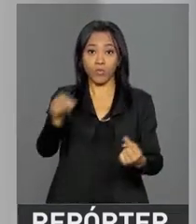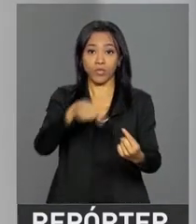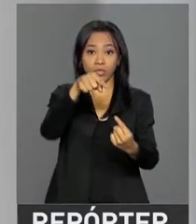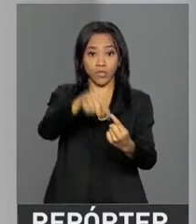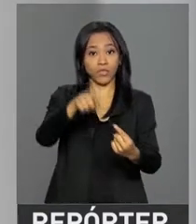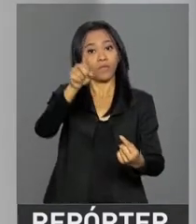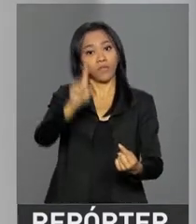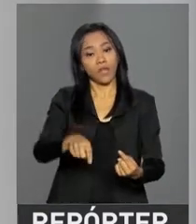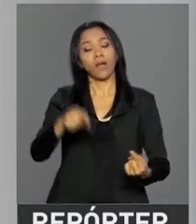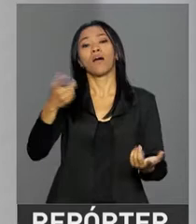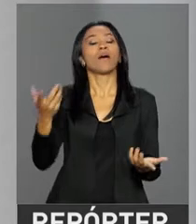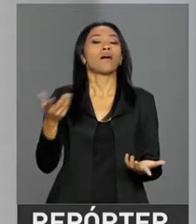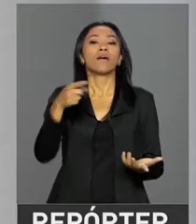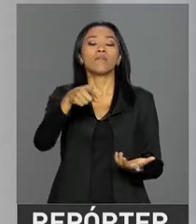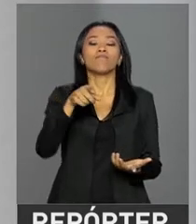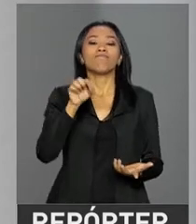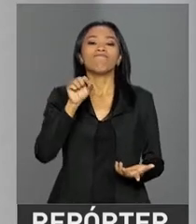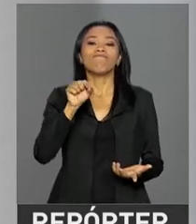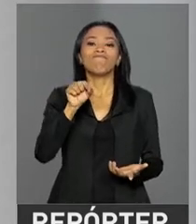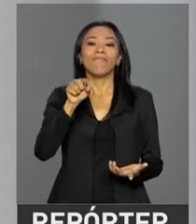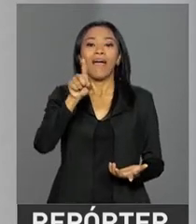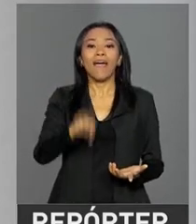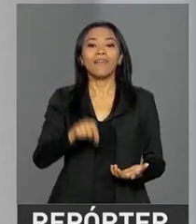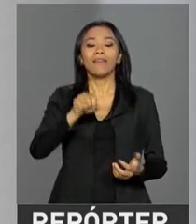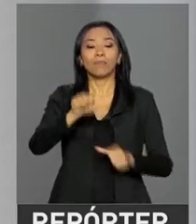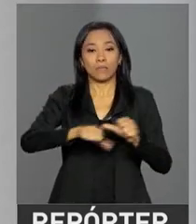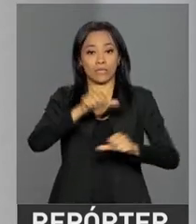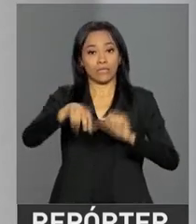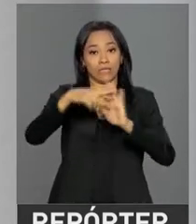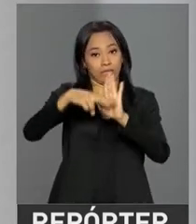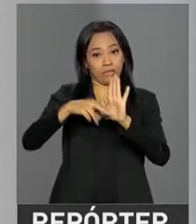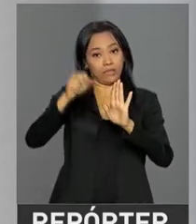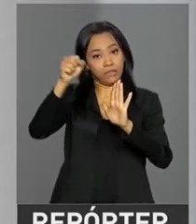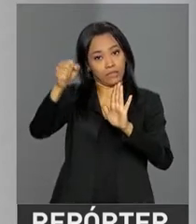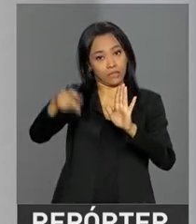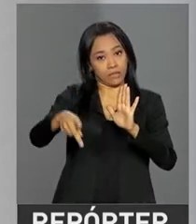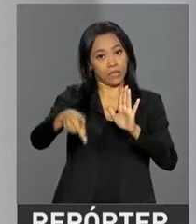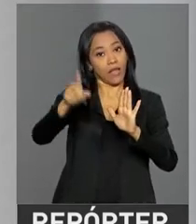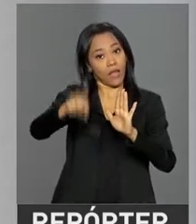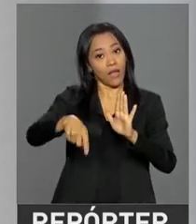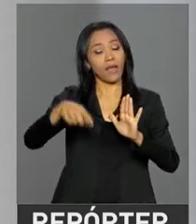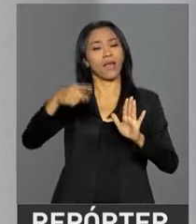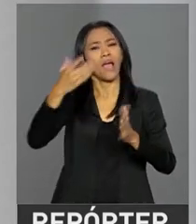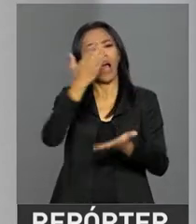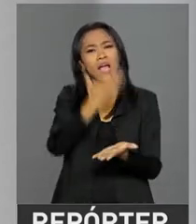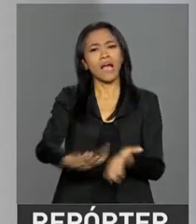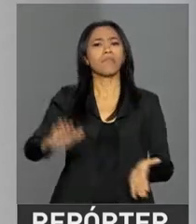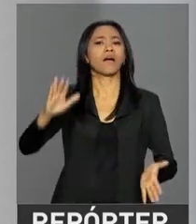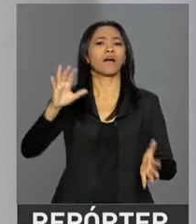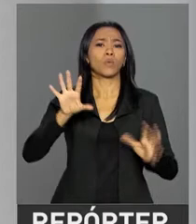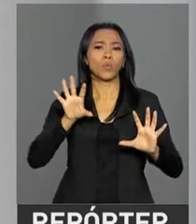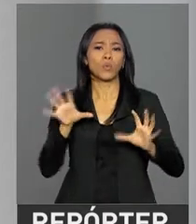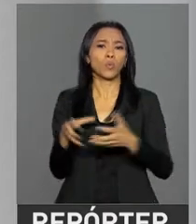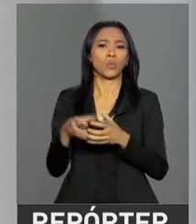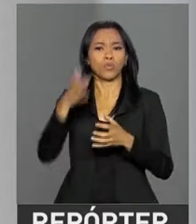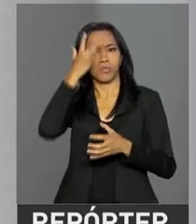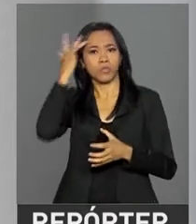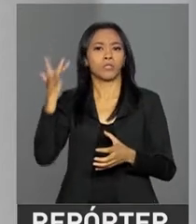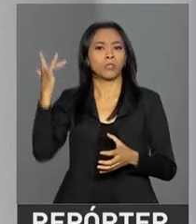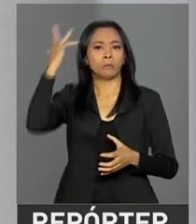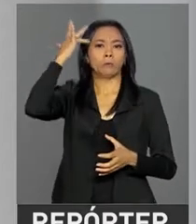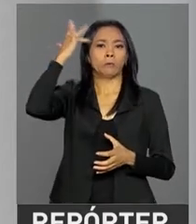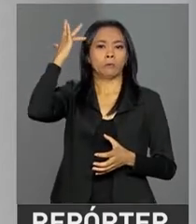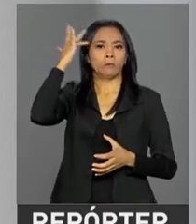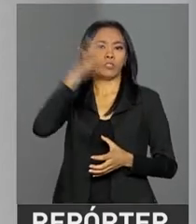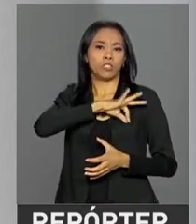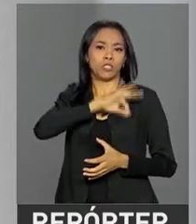e aplicar o princípio da igualdade para ele quem não vota por essa mudança está fazendo mal para o país e